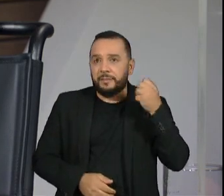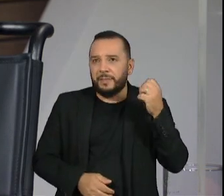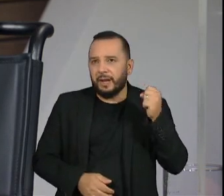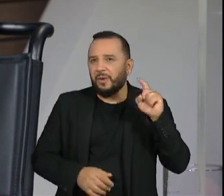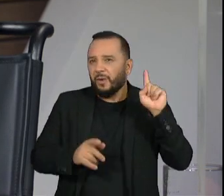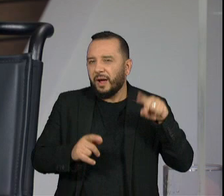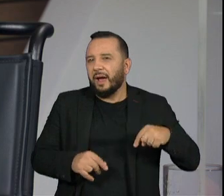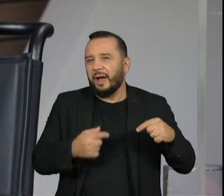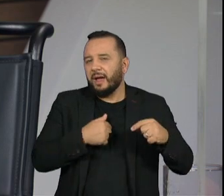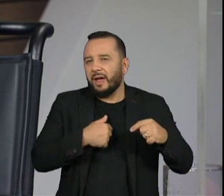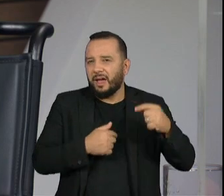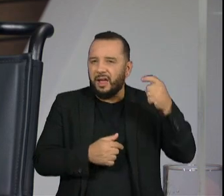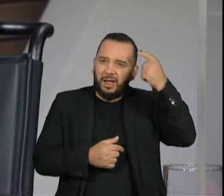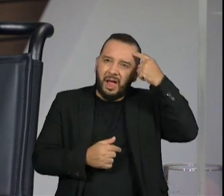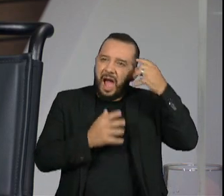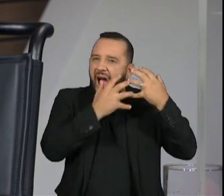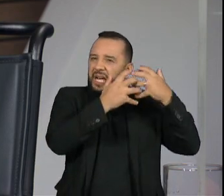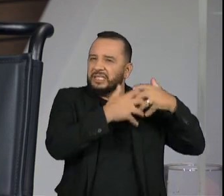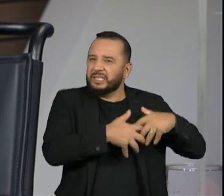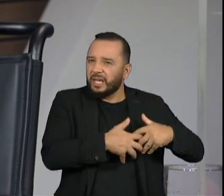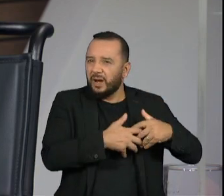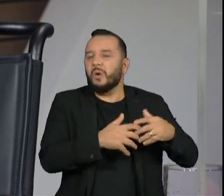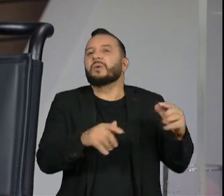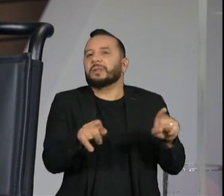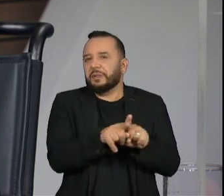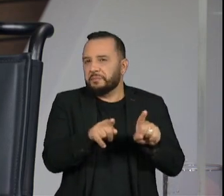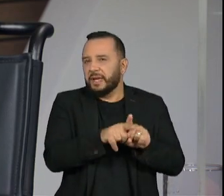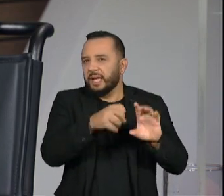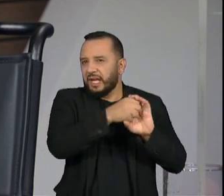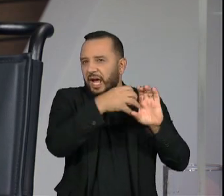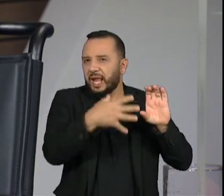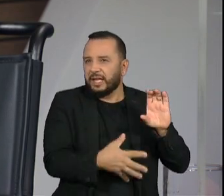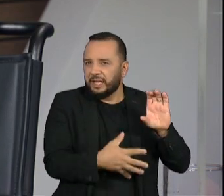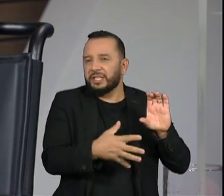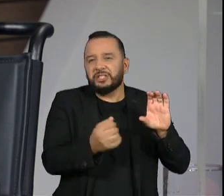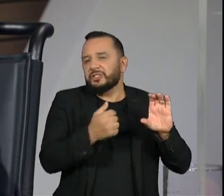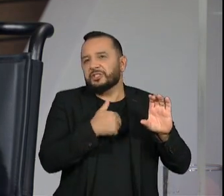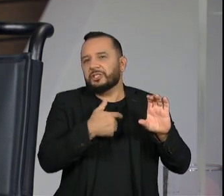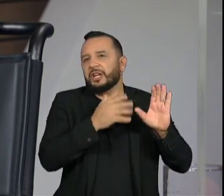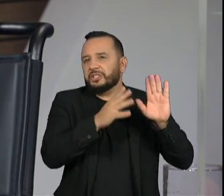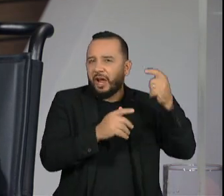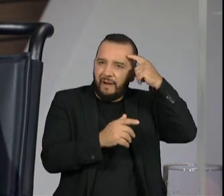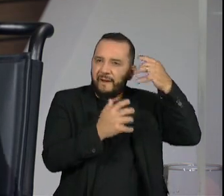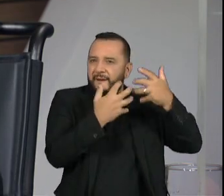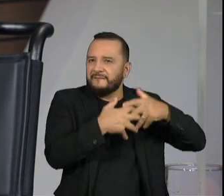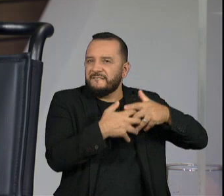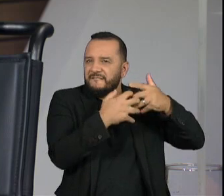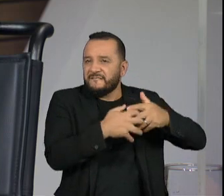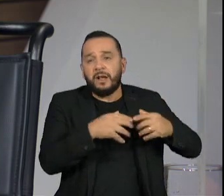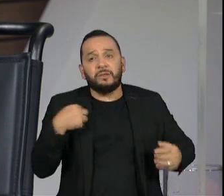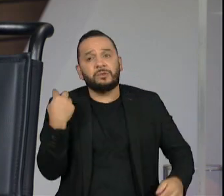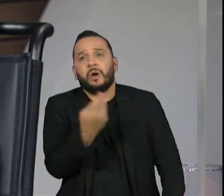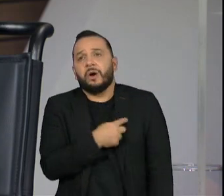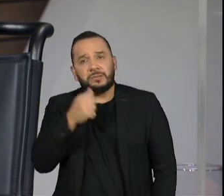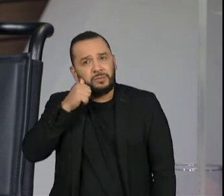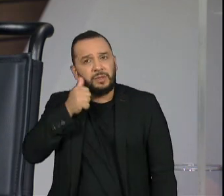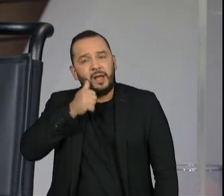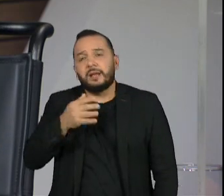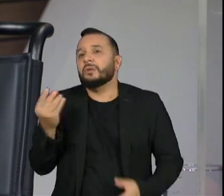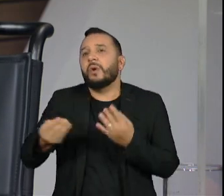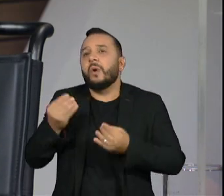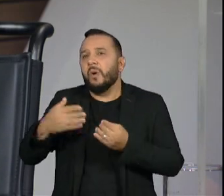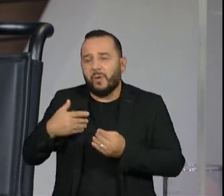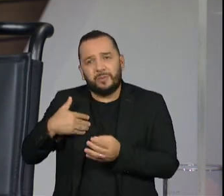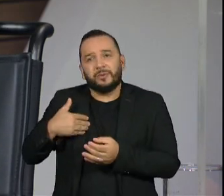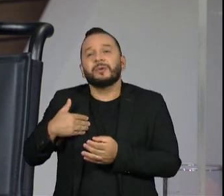da razão, julgados muito pelas suas características não corpóreas, o nosso valor social, a nossa